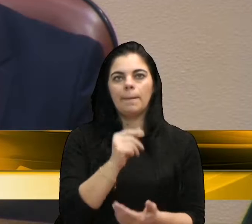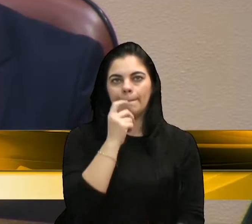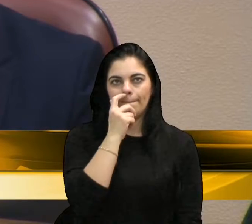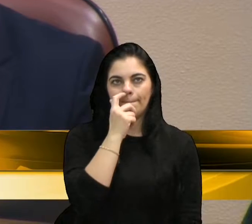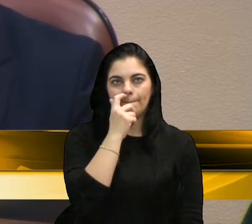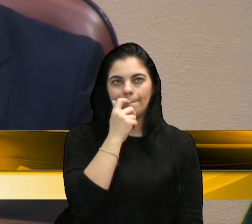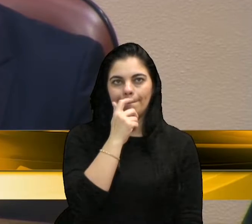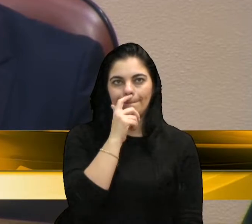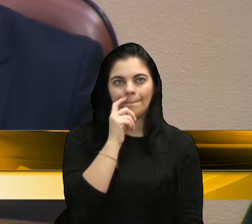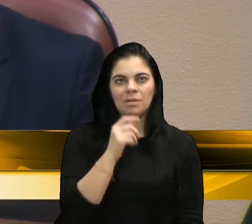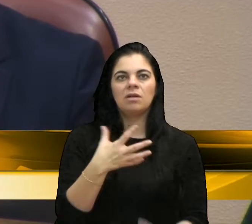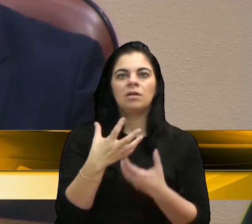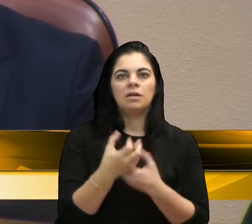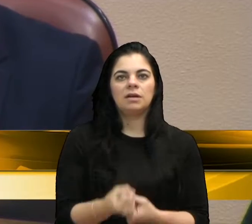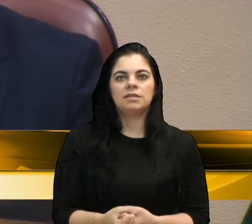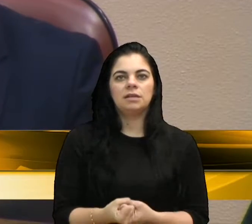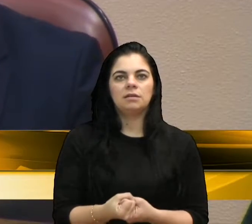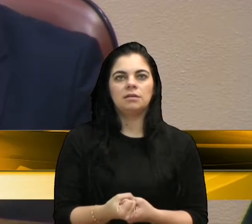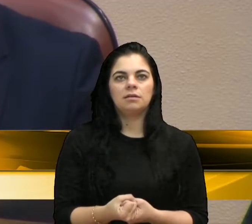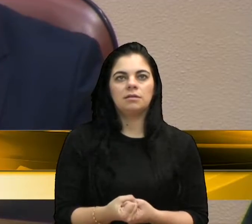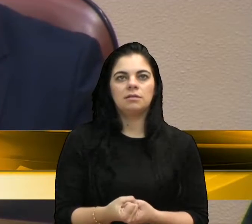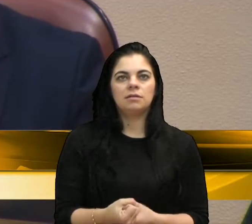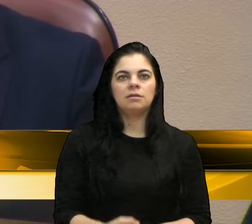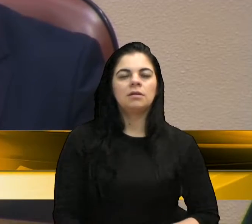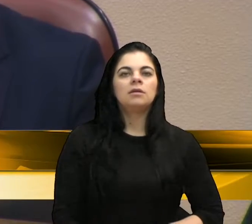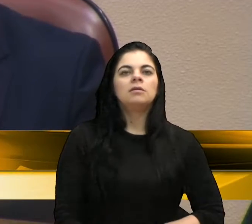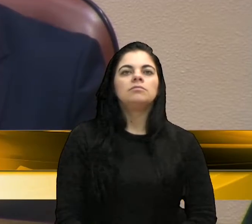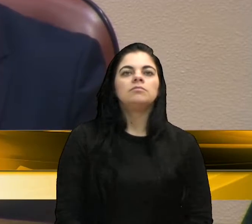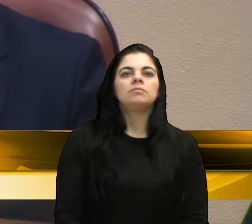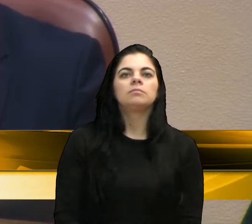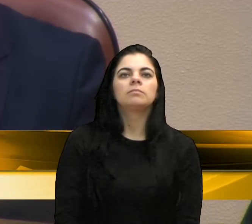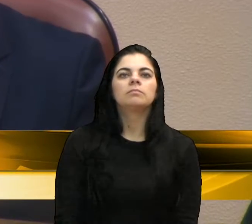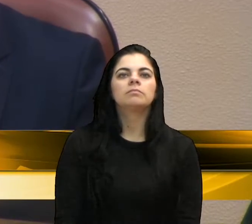Vereador Rafael Bueno, vota favorável. Encerrada a votação.